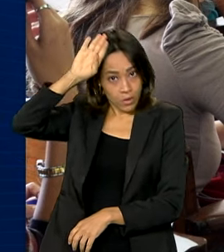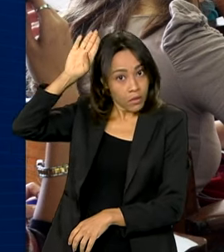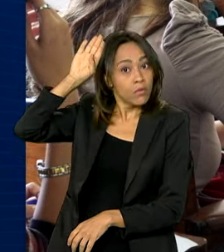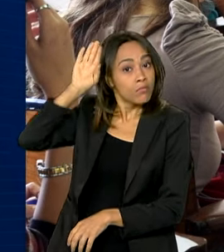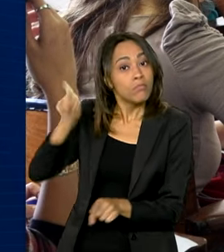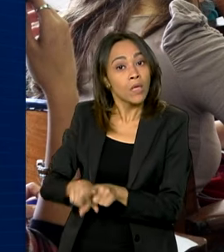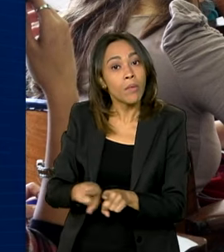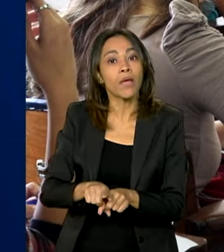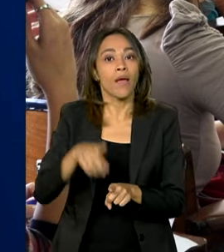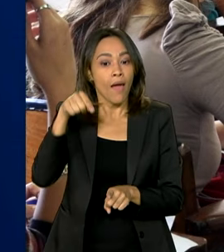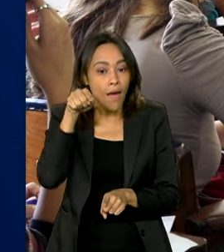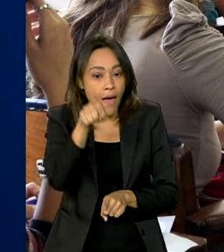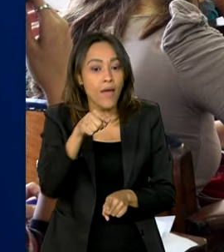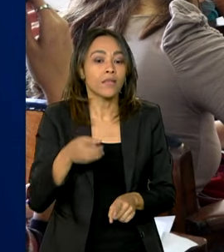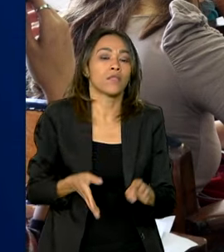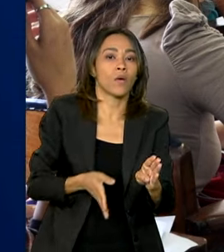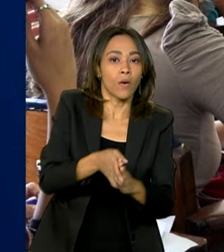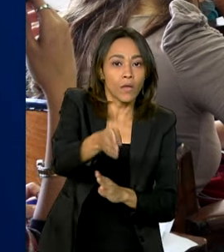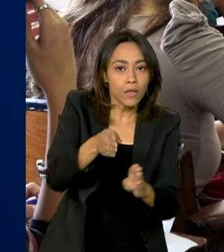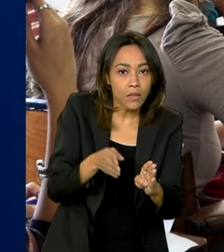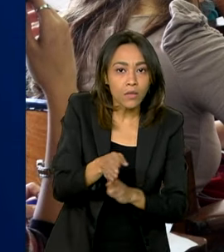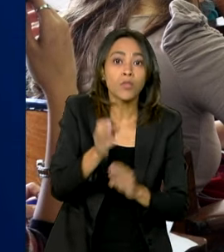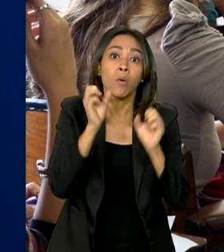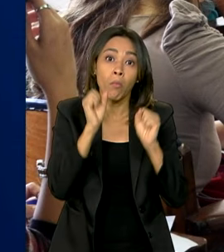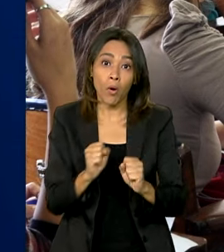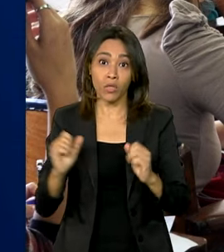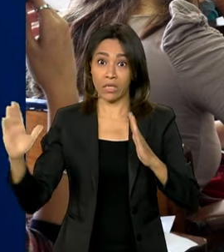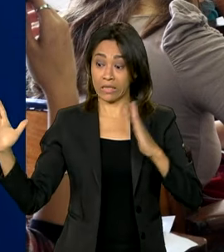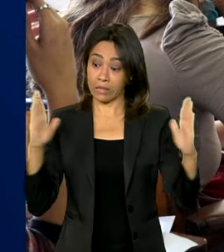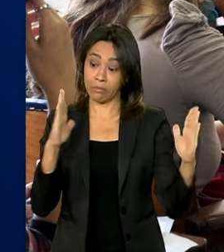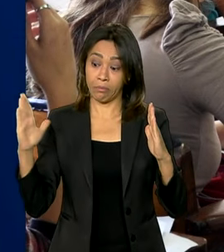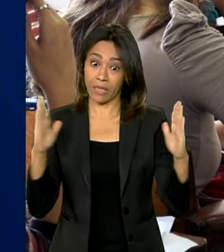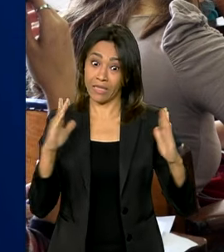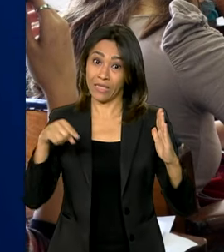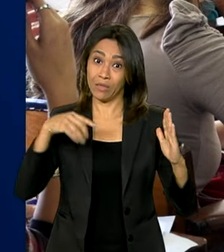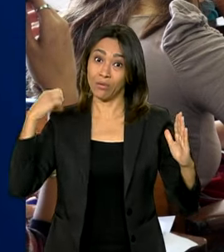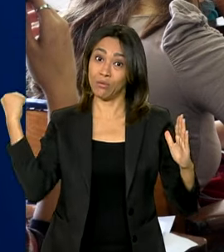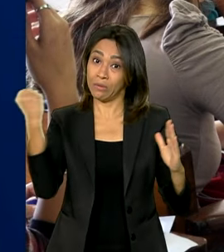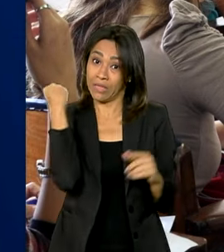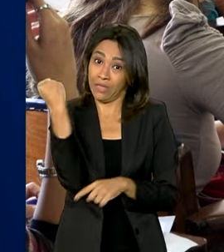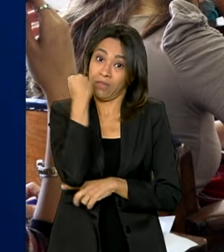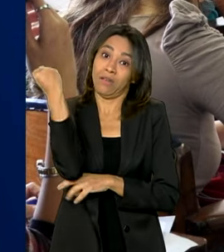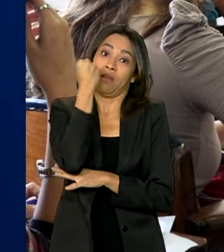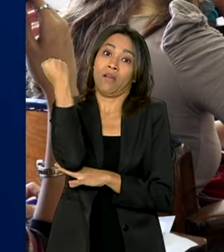Essas orientações valem enquanto durar o estado de calamidade pública.